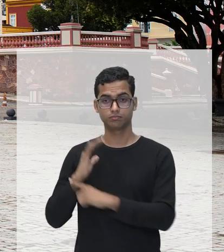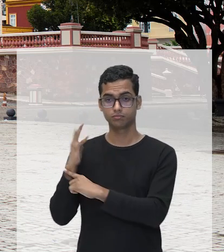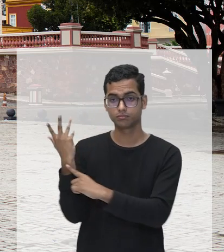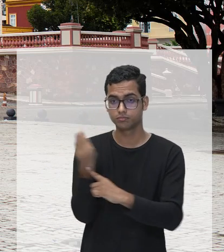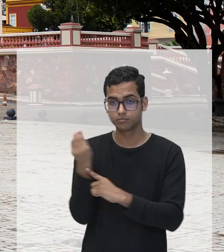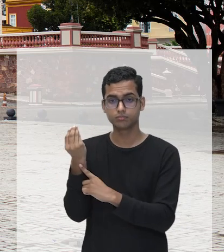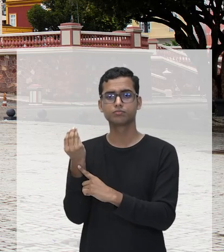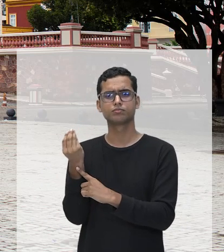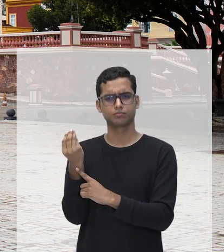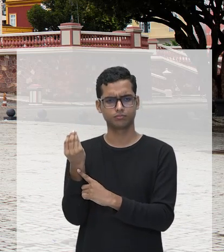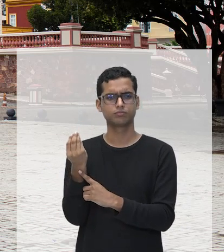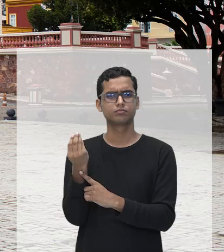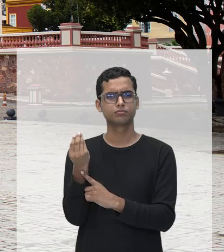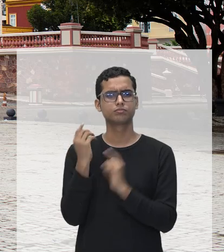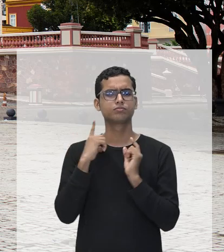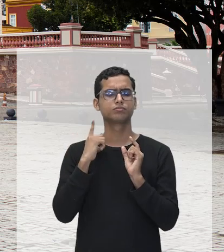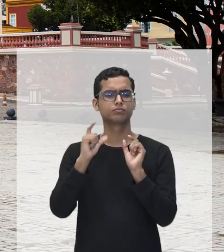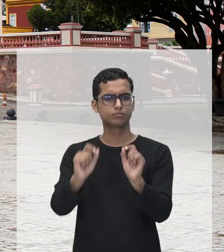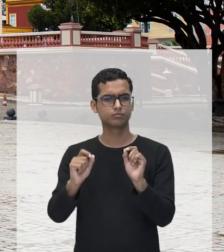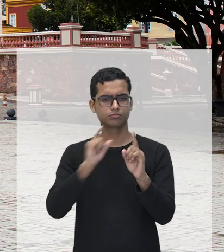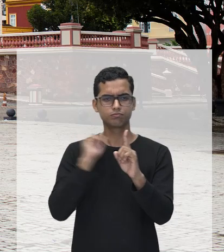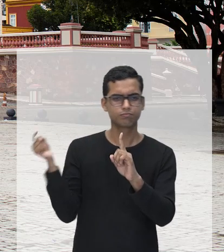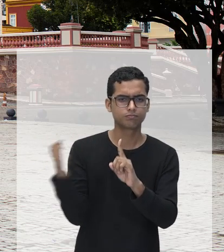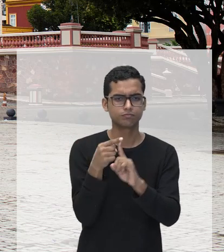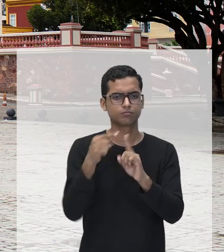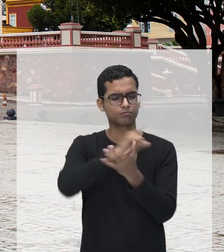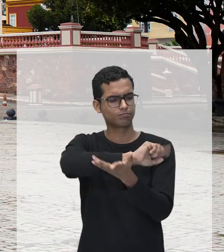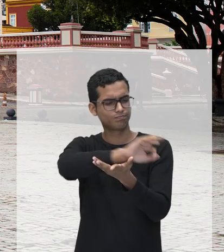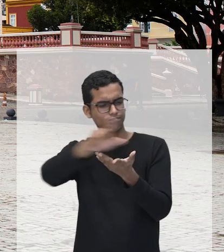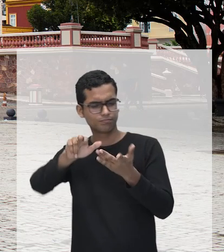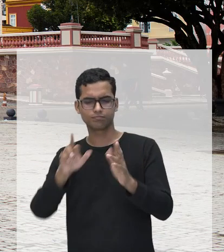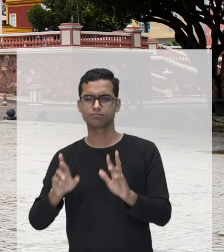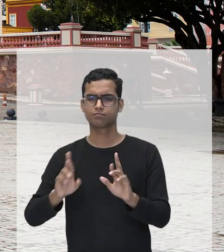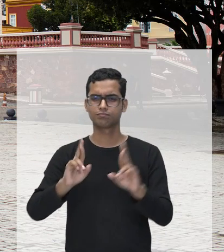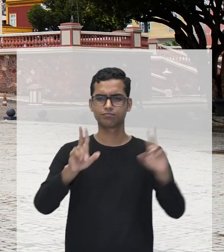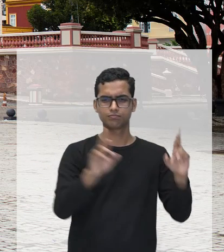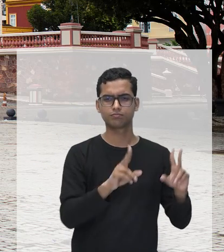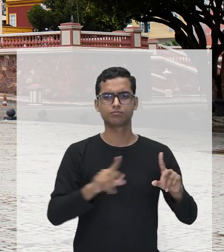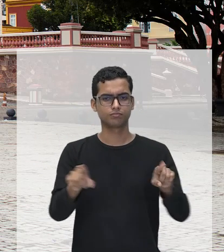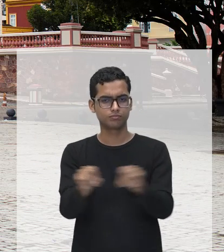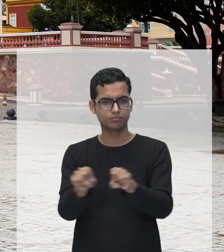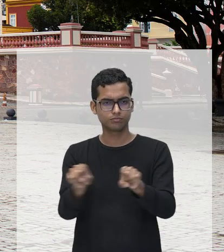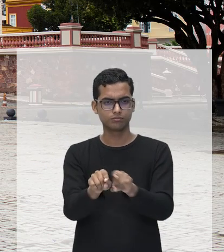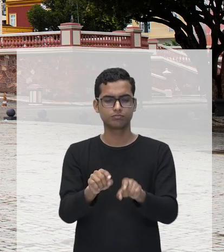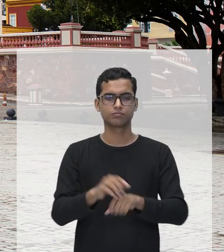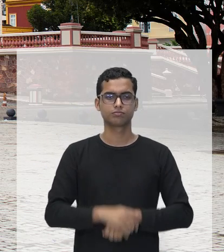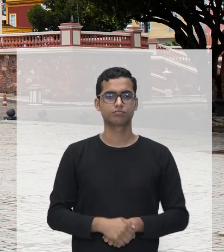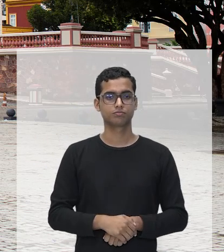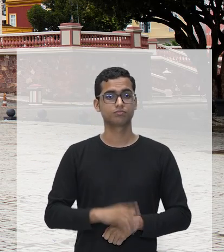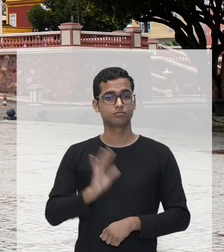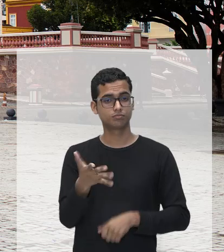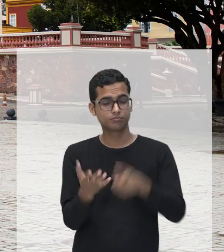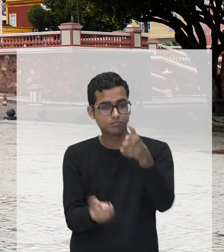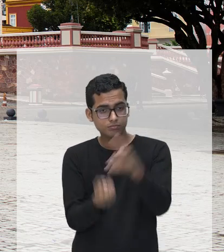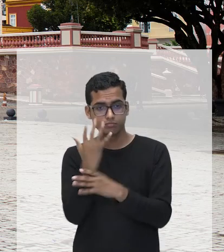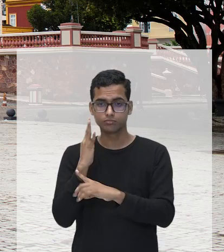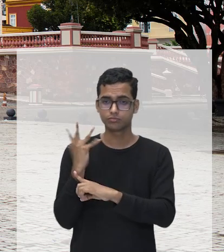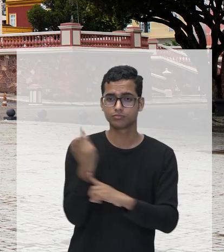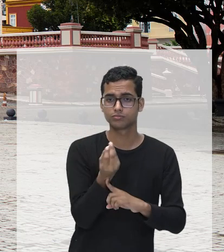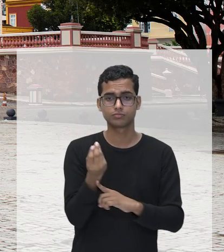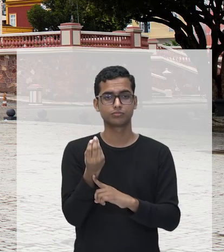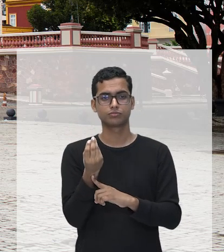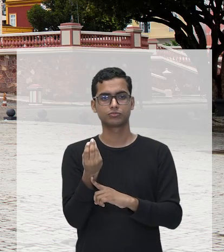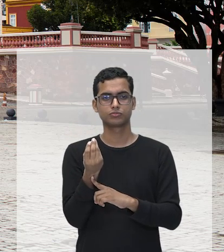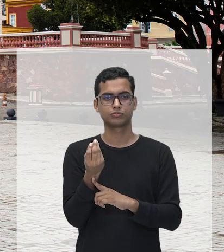ela tem diferentes funções, como nós já vimos, desde lá os primórdios, já produziu arte sem saber que era arte, ela